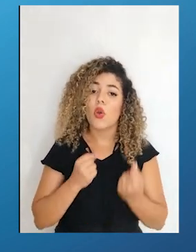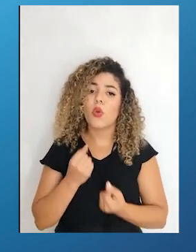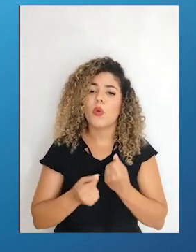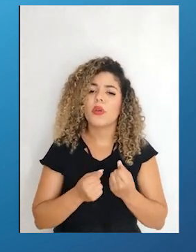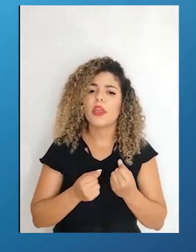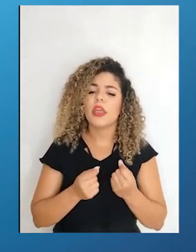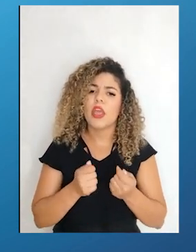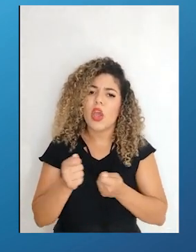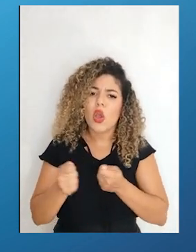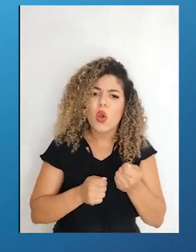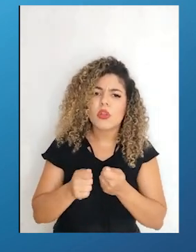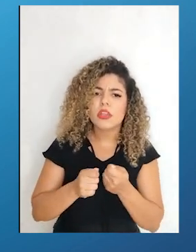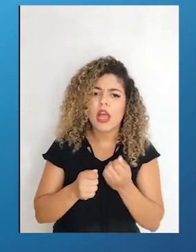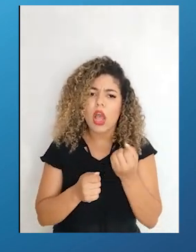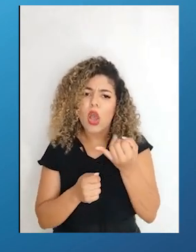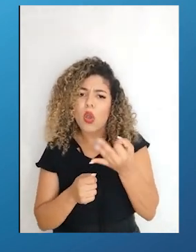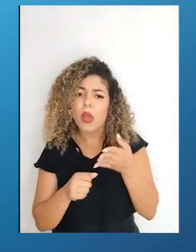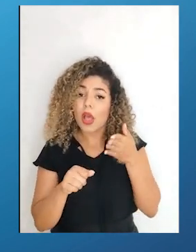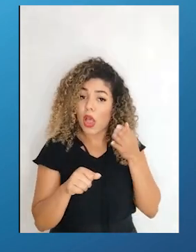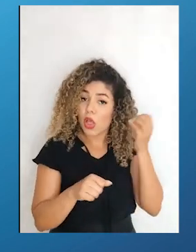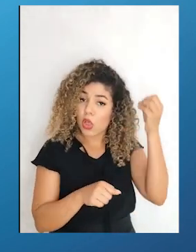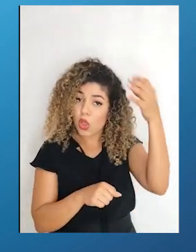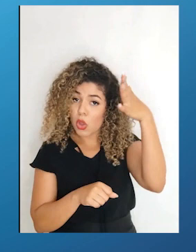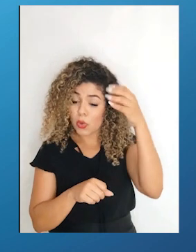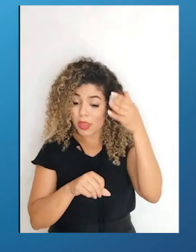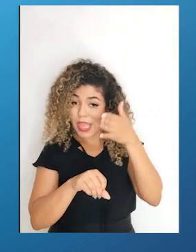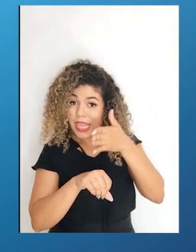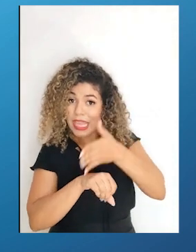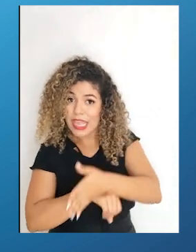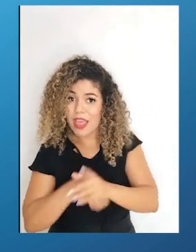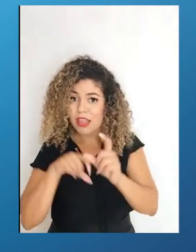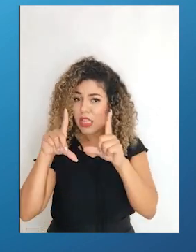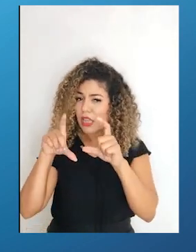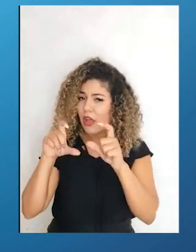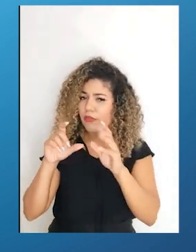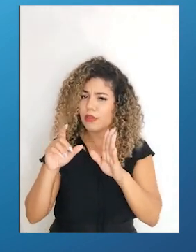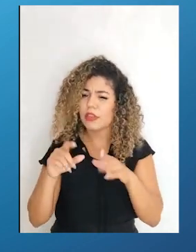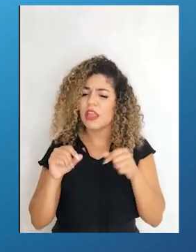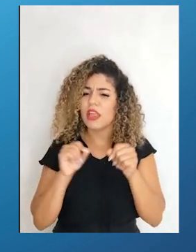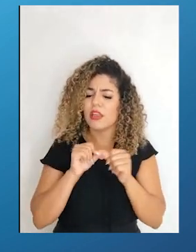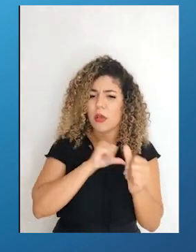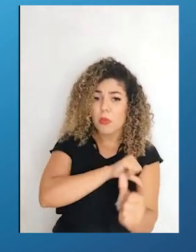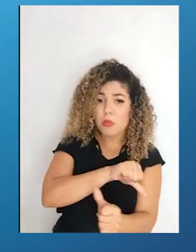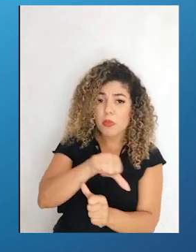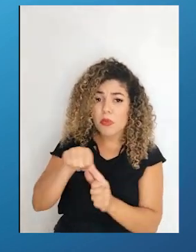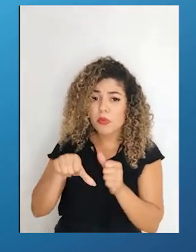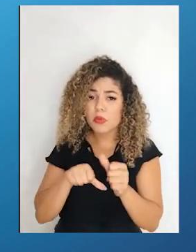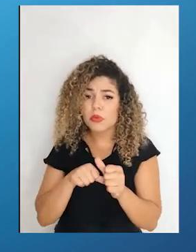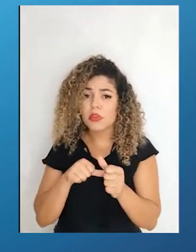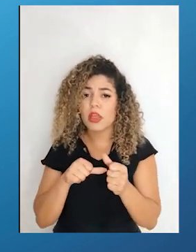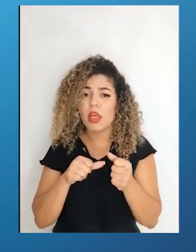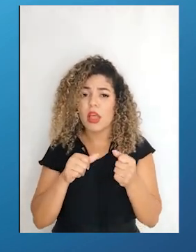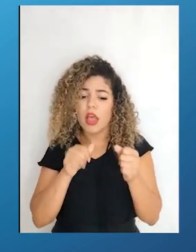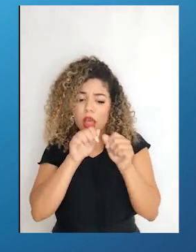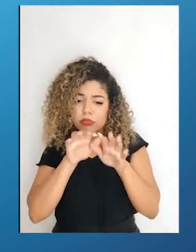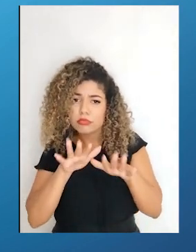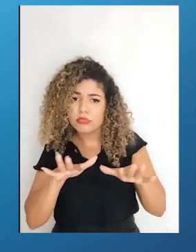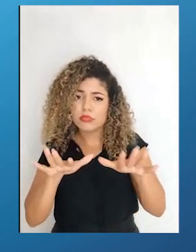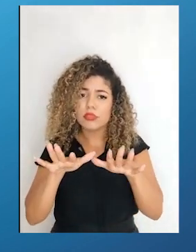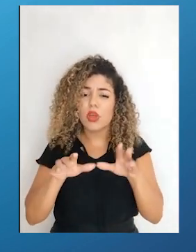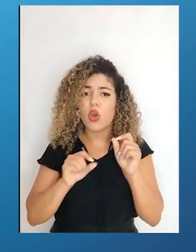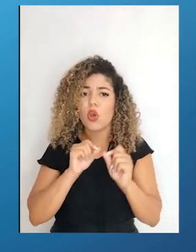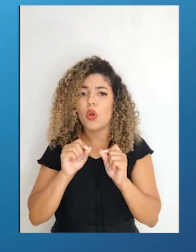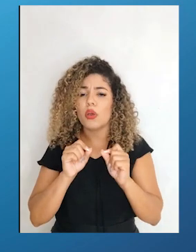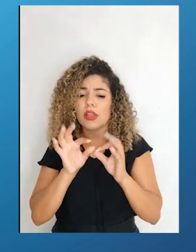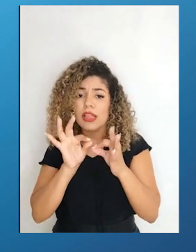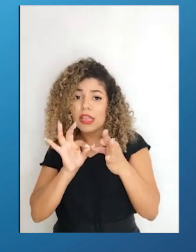fotográficas, causando mudanças na profundidade de campo, ou seja, na distância em que os objetos tornam-se nítidos. Assinale